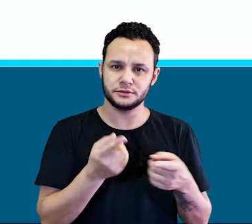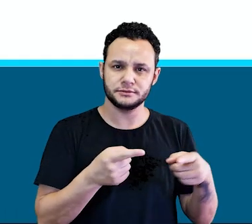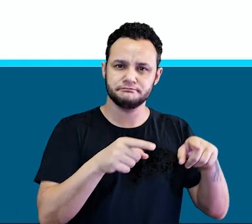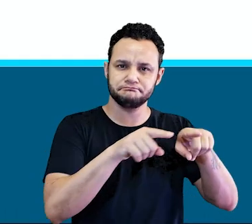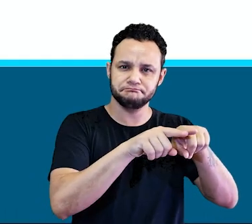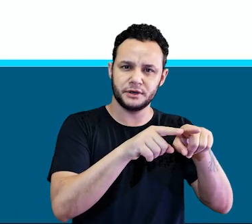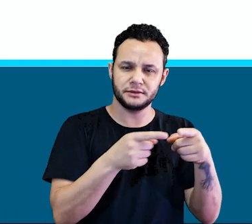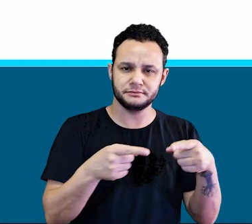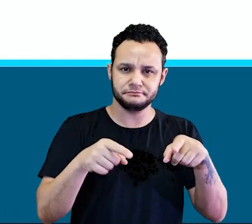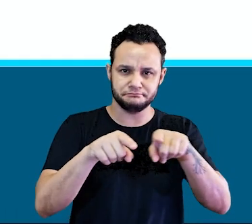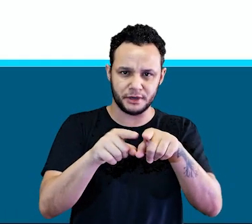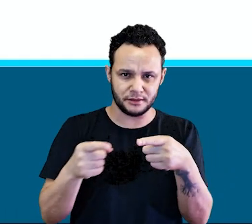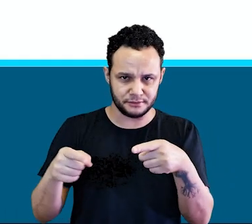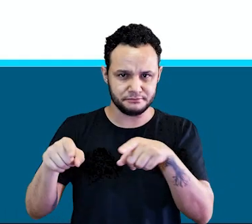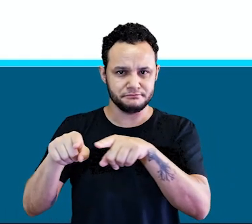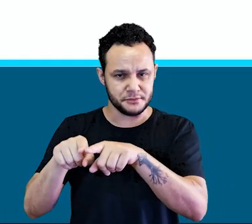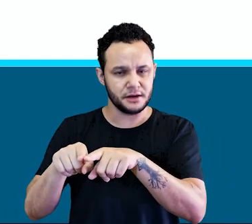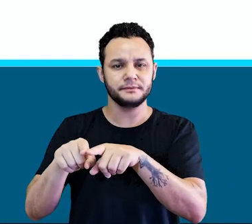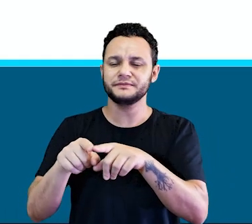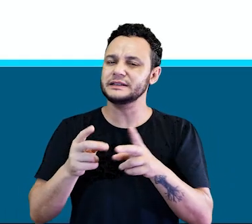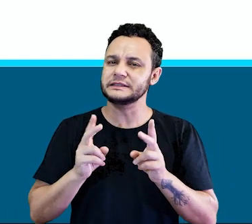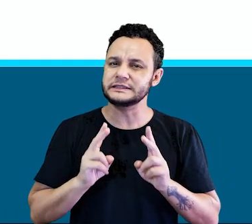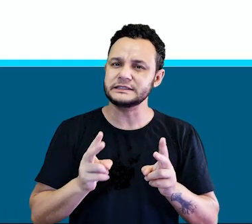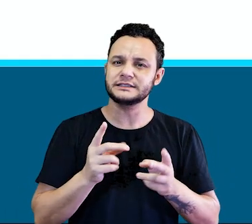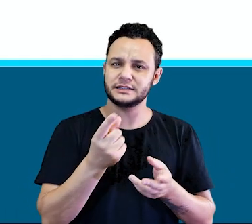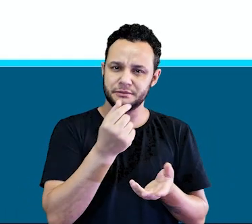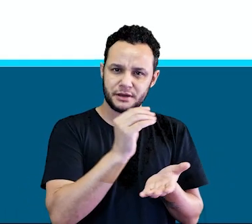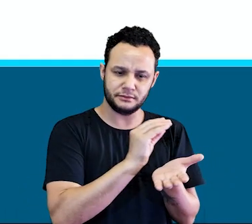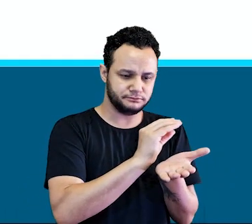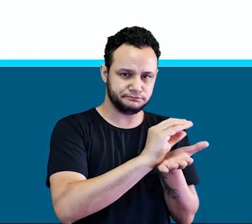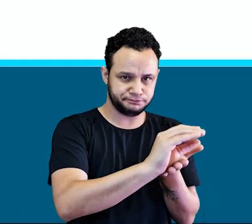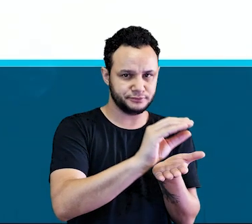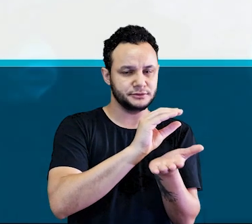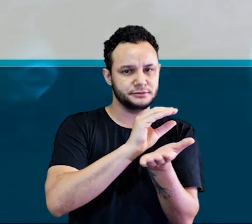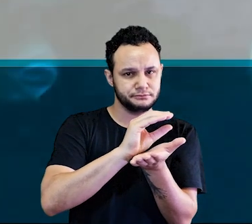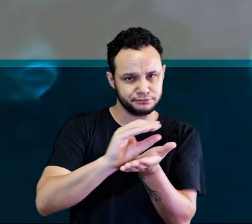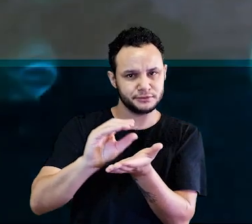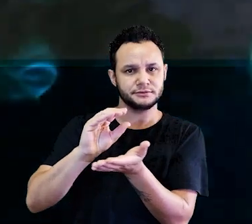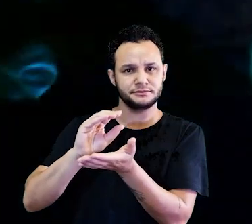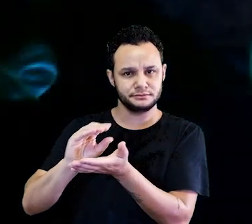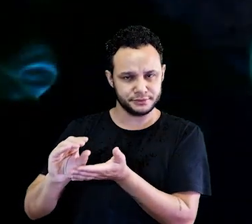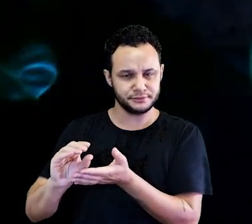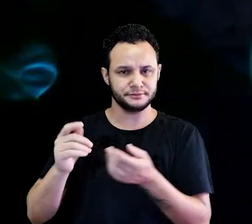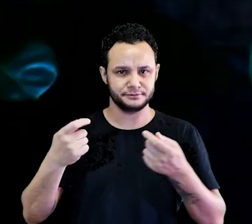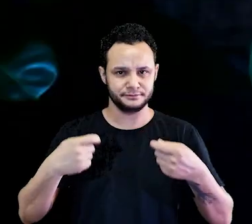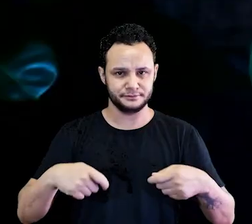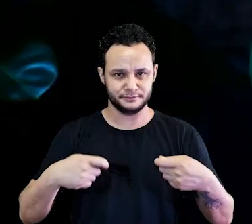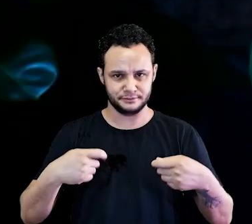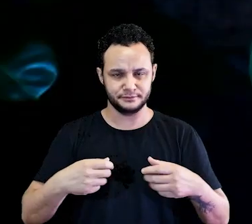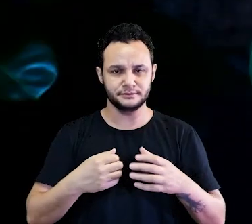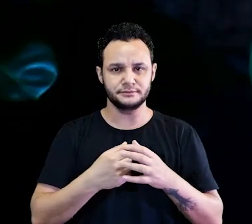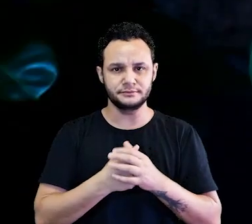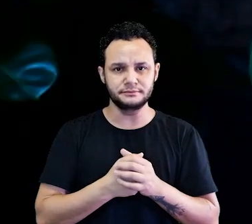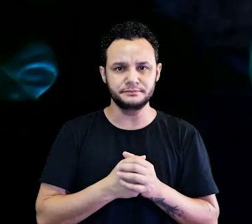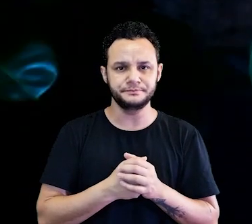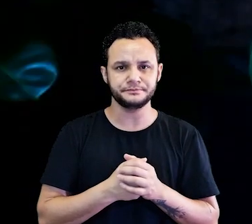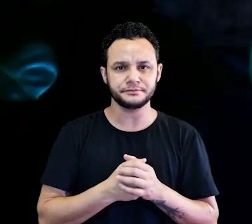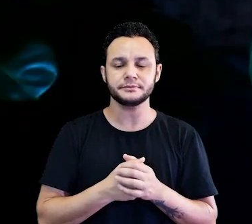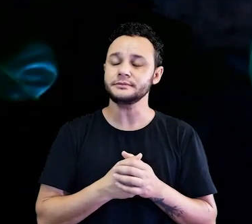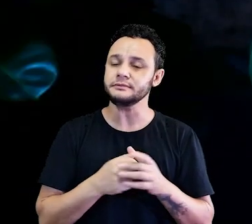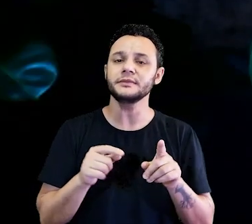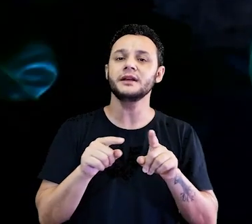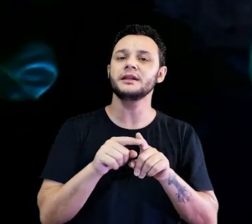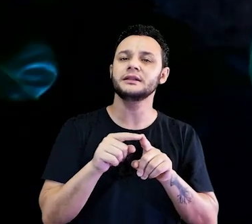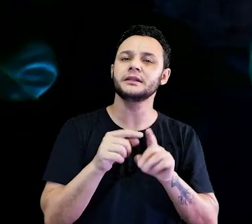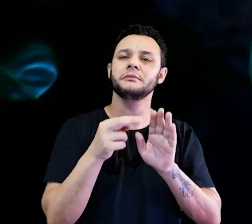cooperar e colaborar tecnicamente e financeiramente quando necessário, com os estados e municípios. Então,